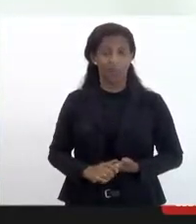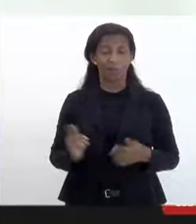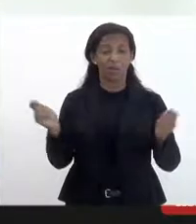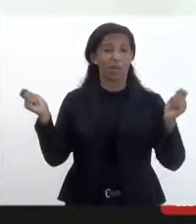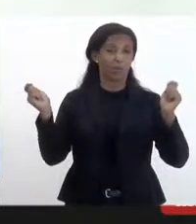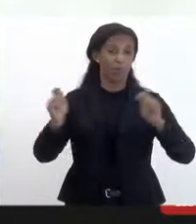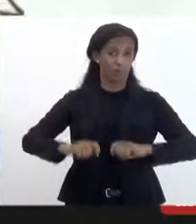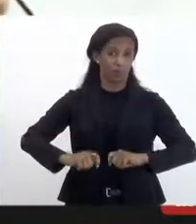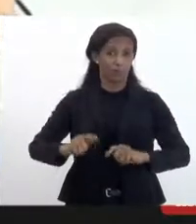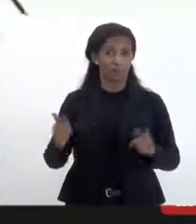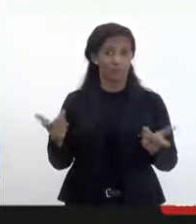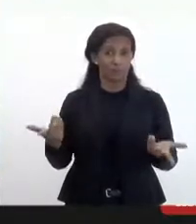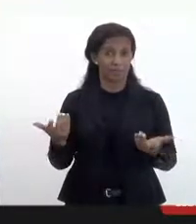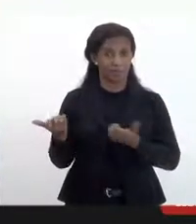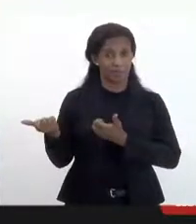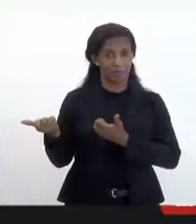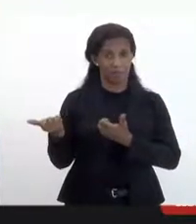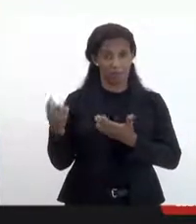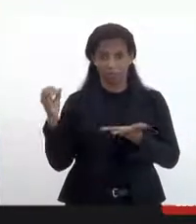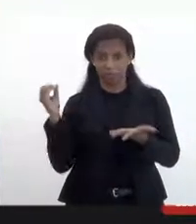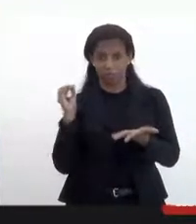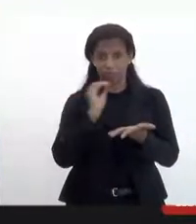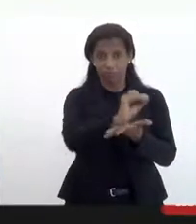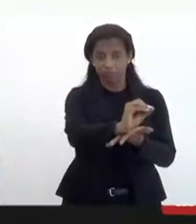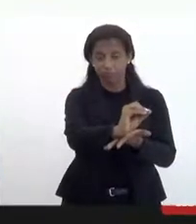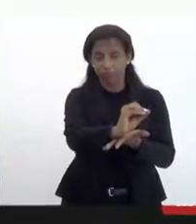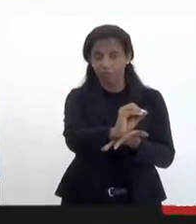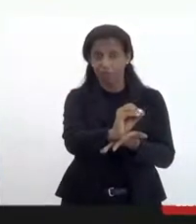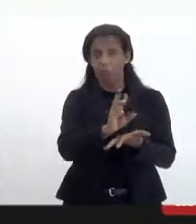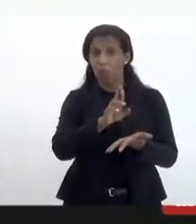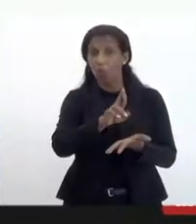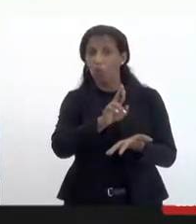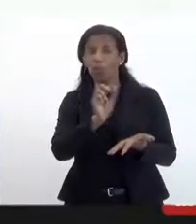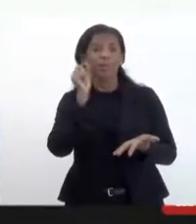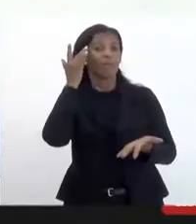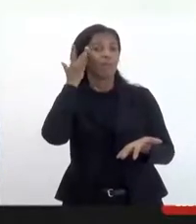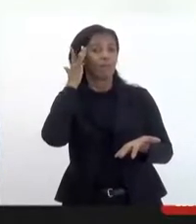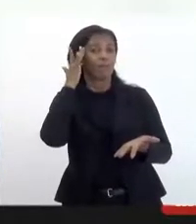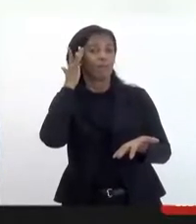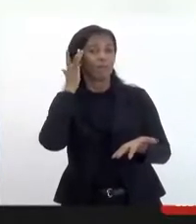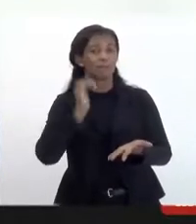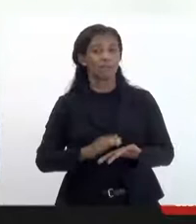Possivelmente, não lança aquilo que ela acha